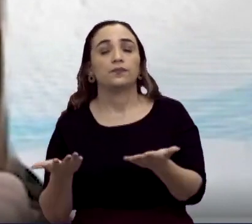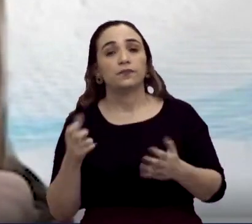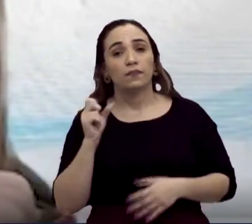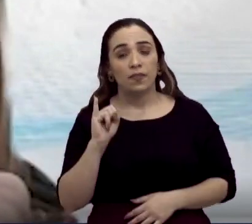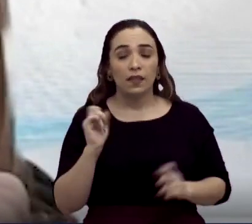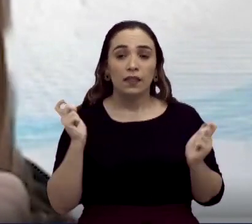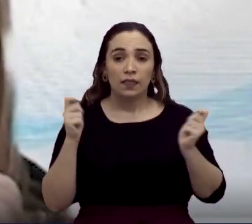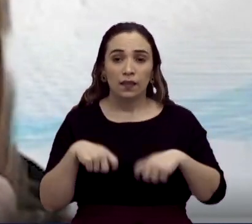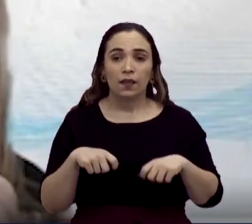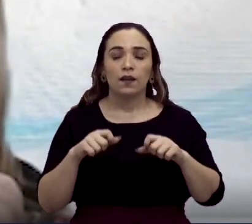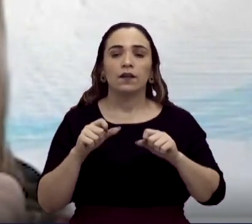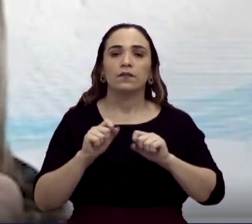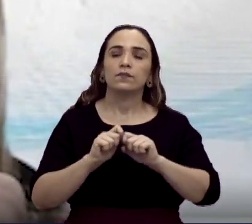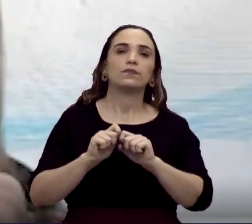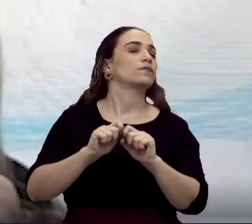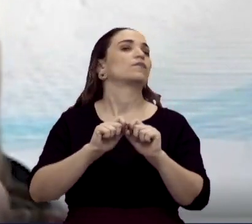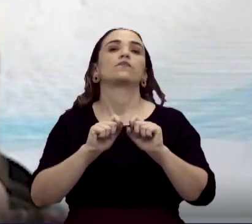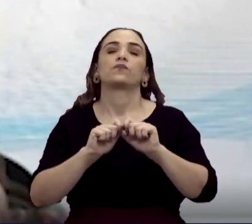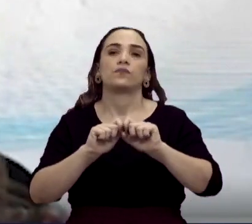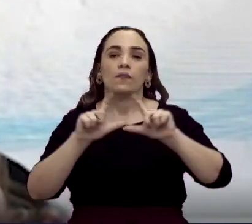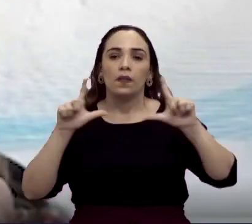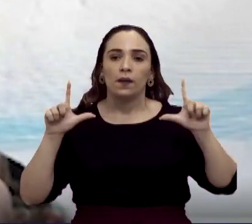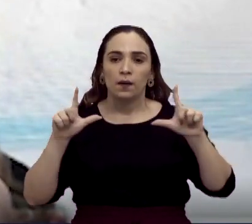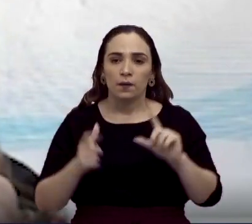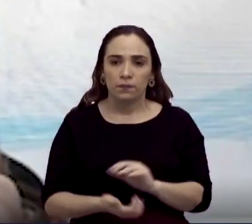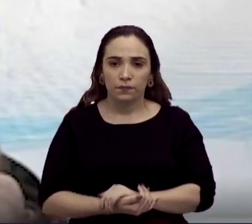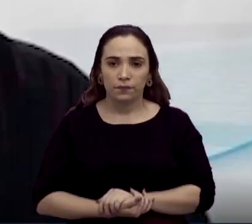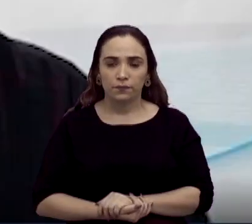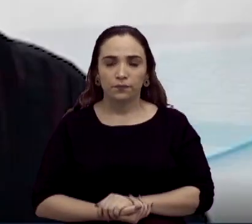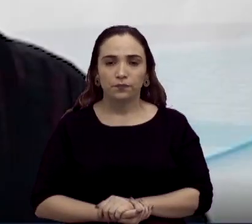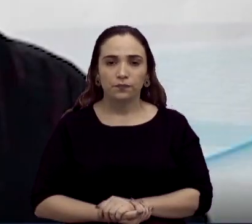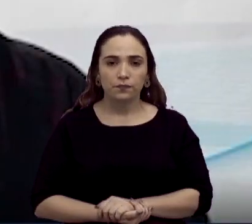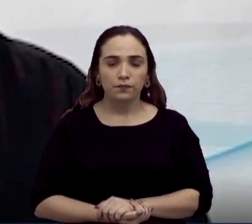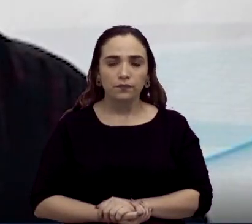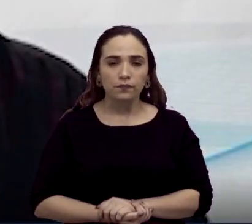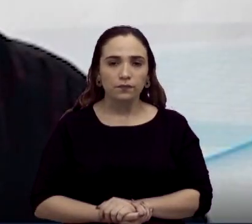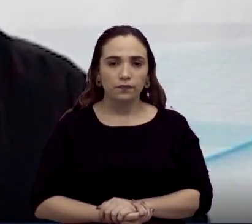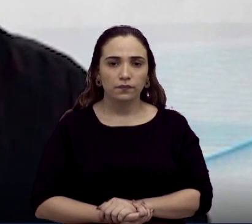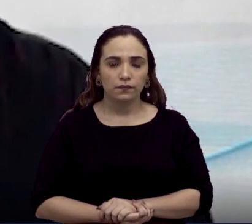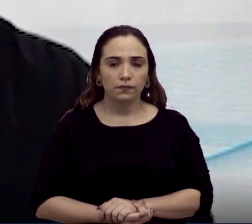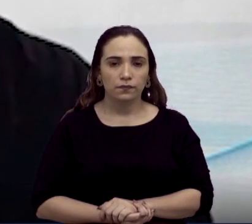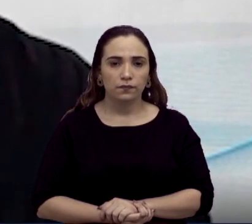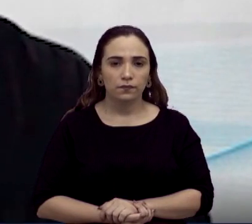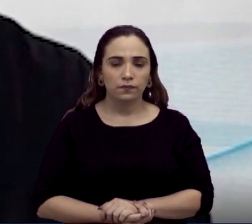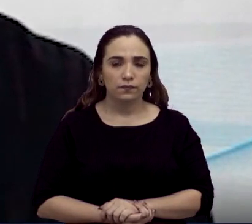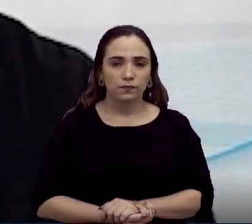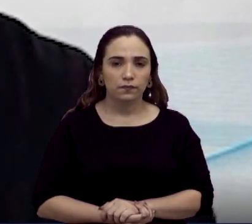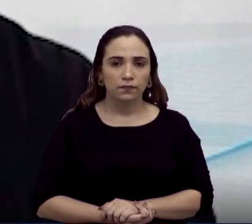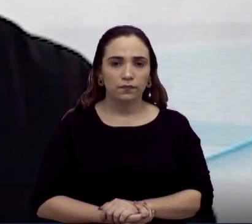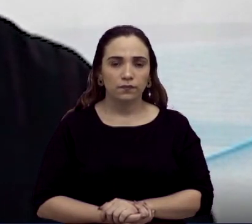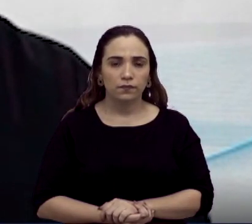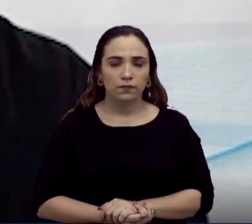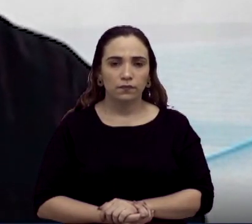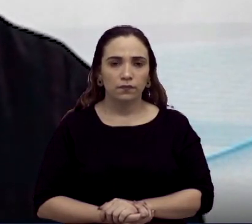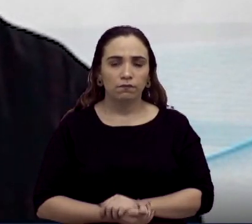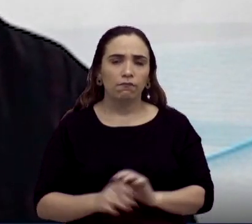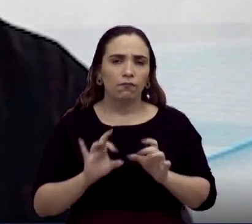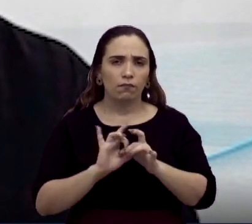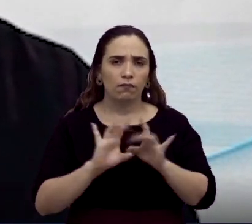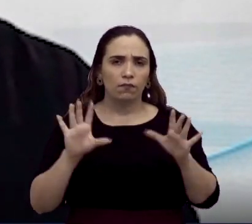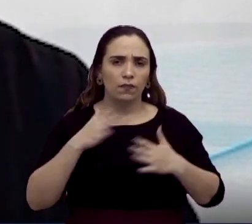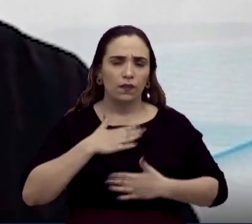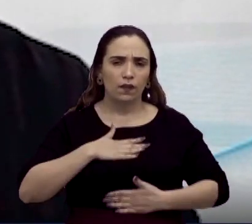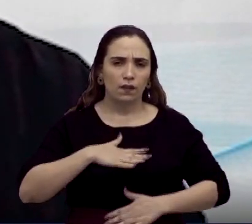puder deixar a câmera ligada, a gente agradece. Ótimo, isso, exatamente. Então, fiquem à vontade, gente. A gente sabe que